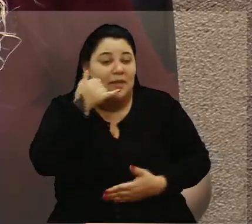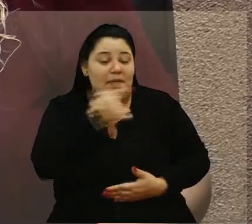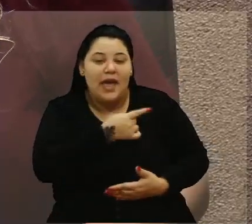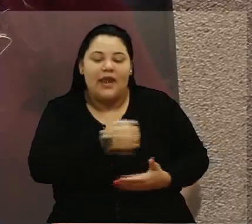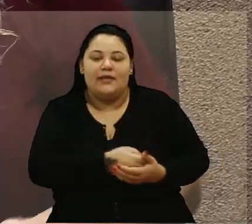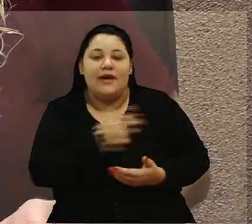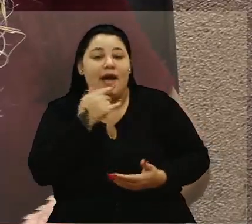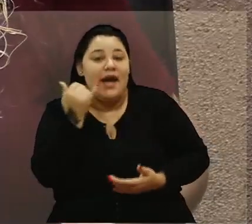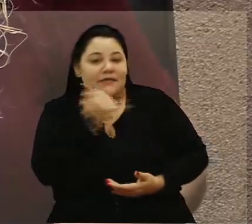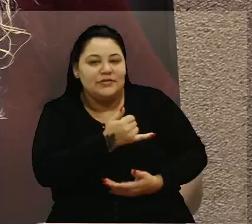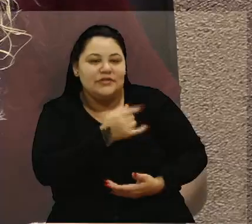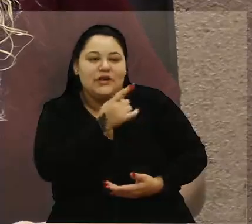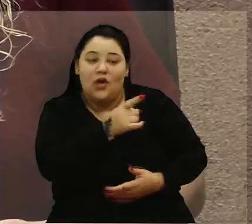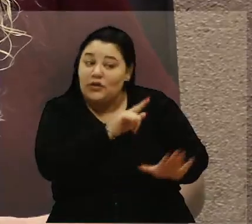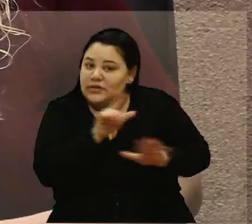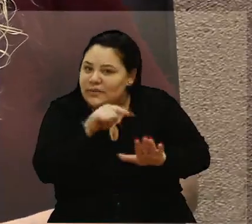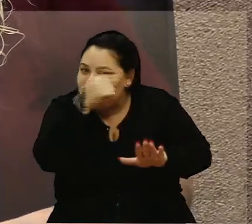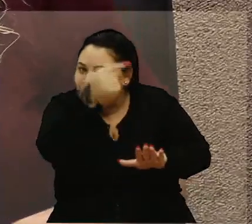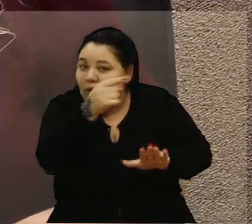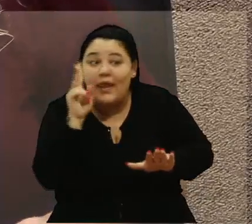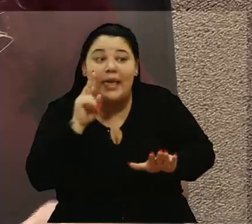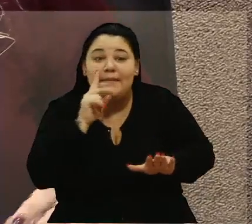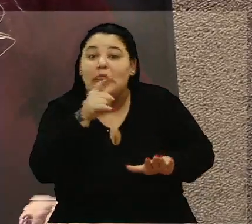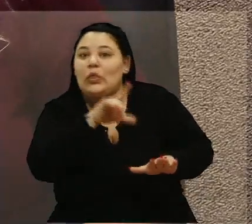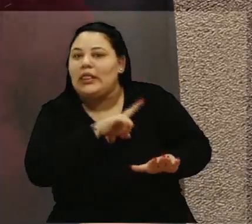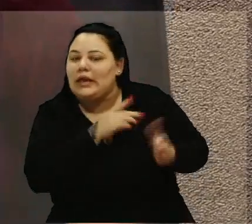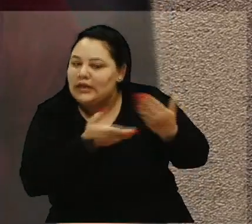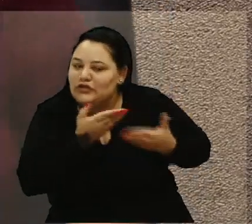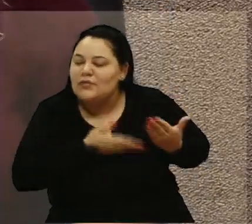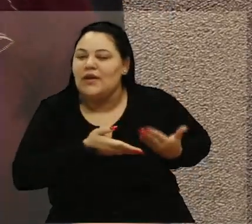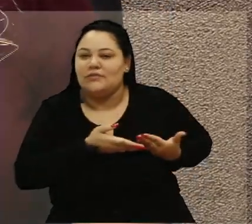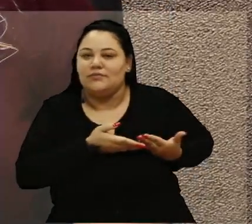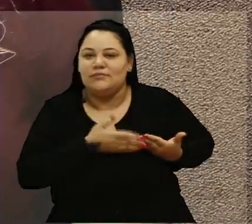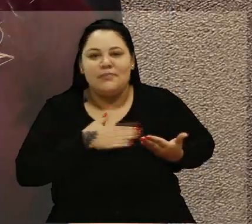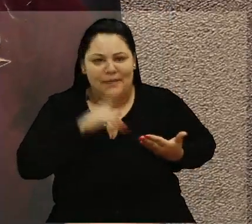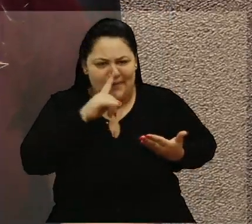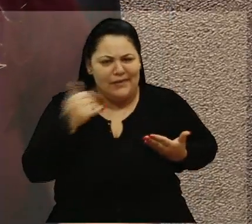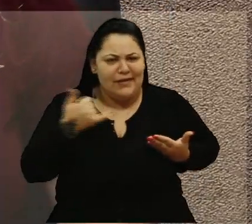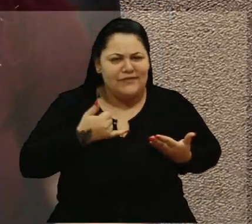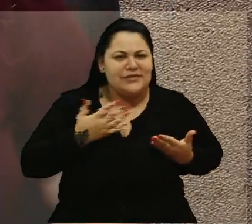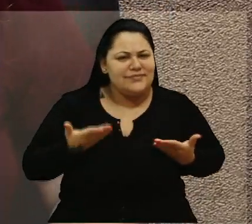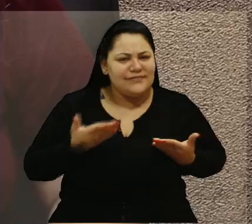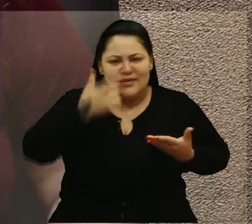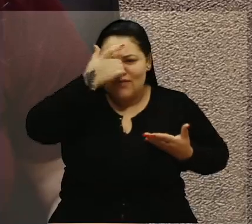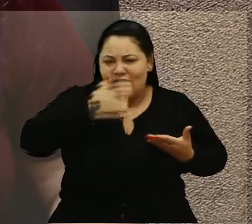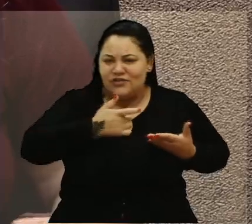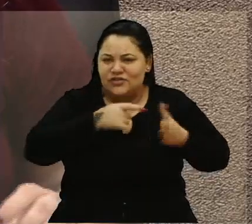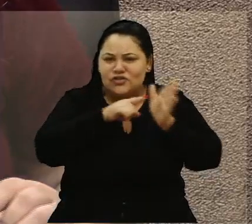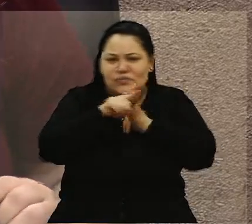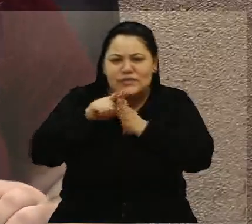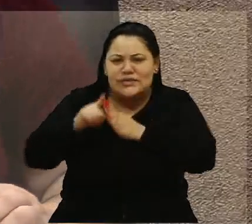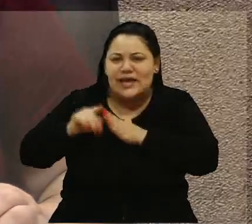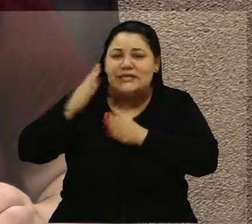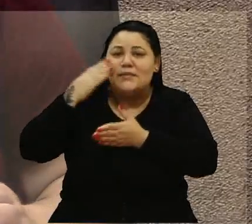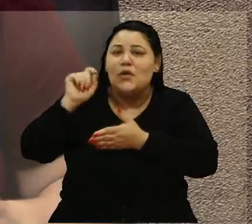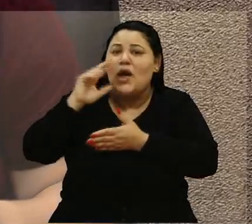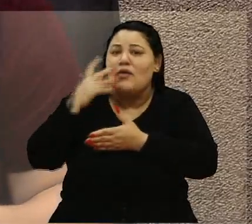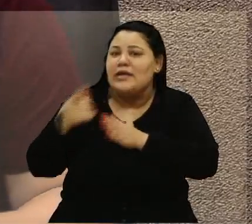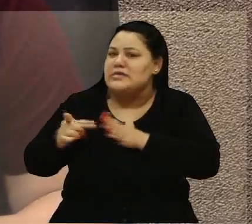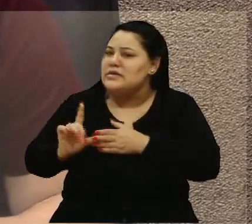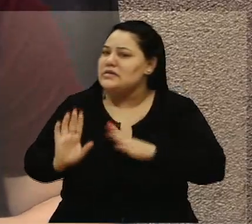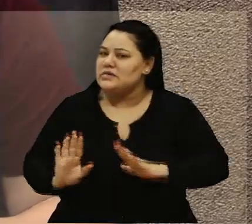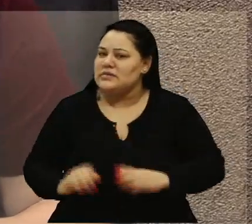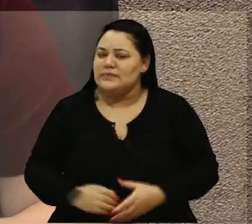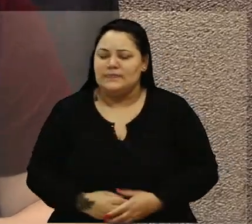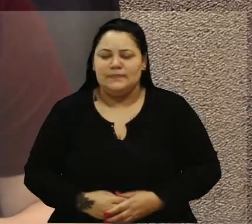vem, dona Teira, a senhora lembra que a senhora tem a consulta. Então, eu acho que a gente tem que dar uma pesquisada aí o que está acontecendo. Obrigado, vereador. Obrigado, vereador